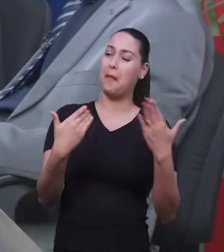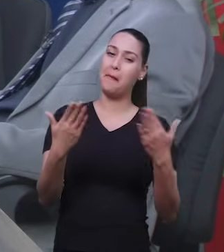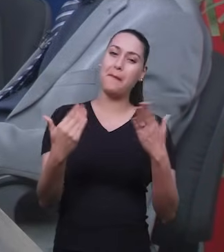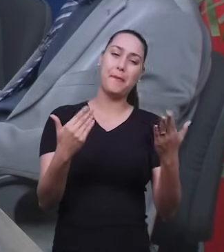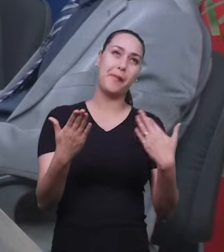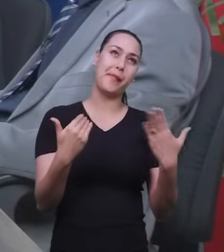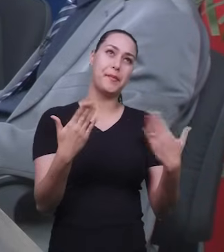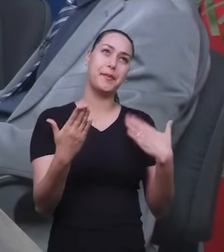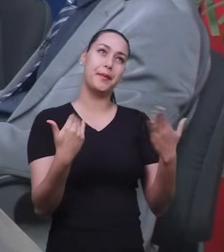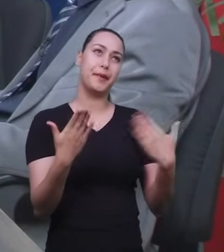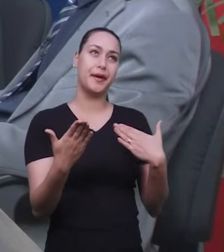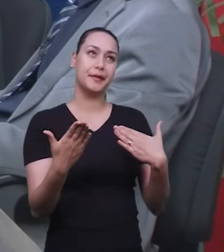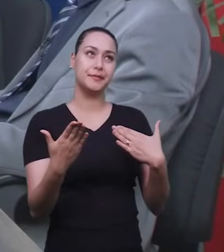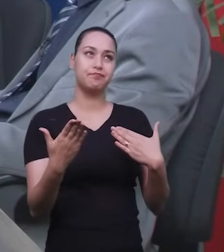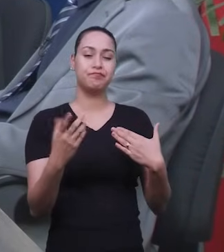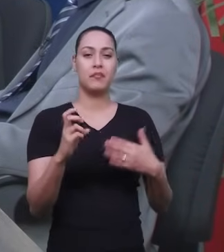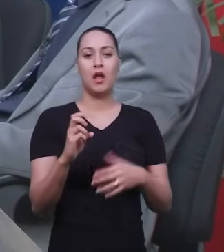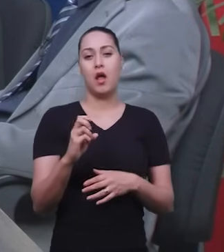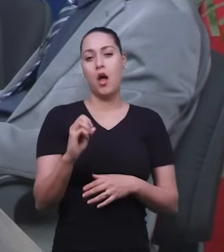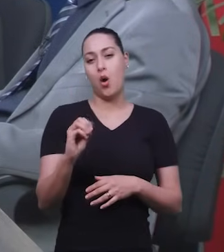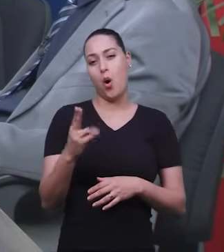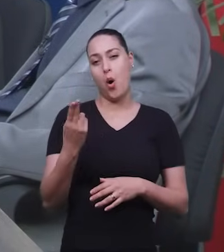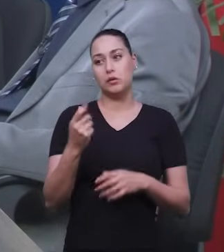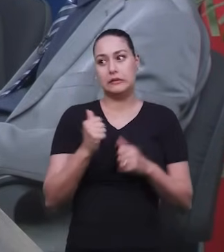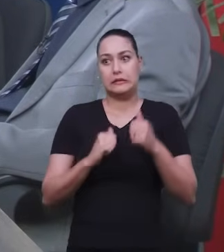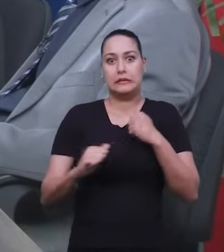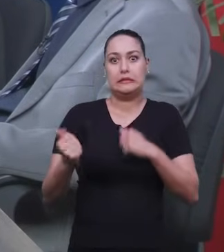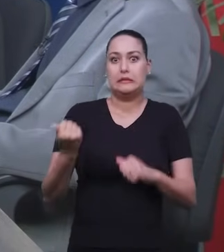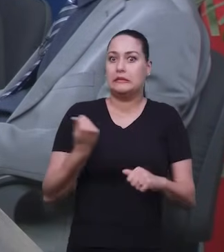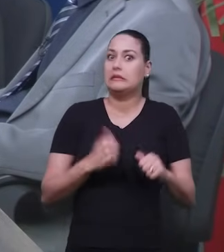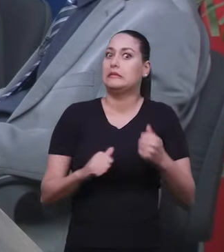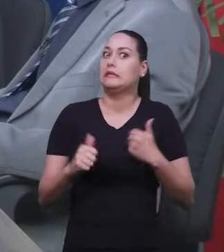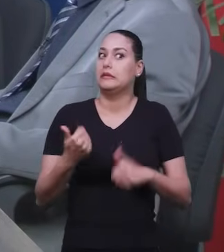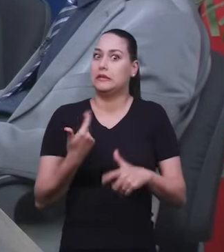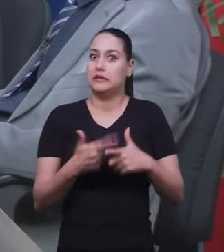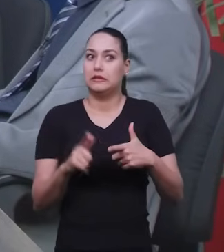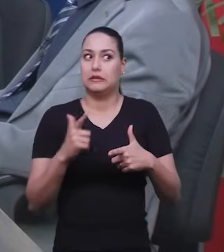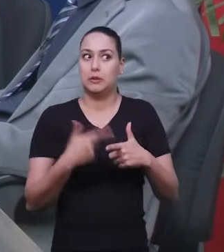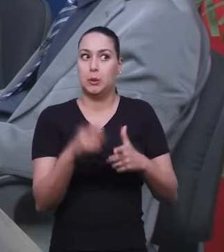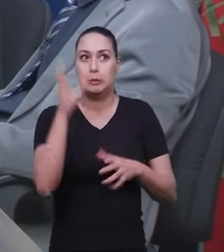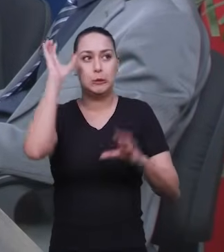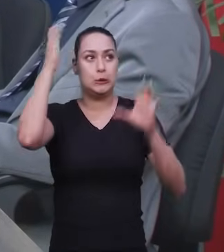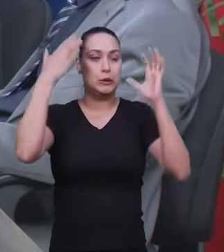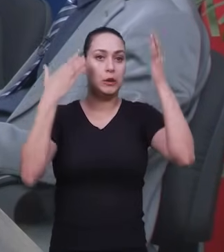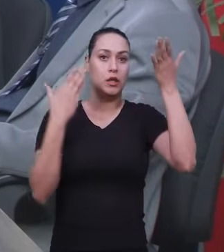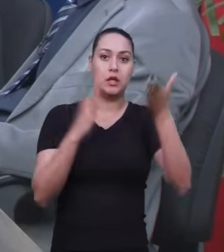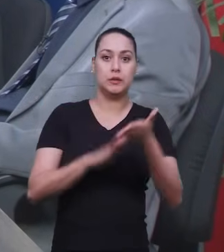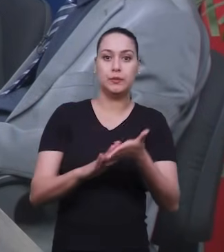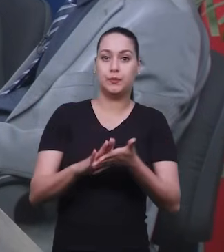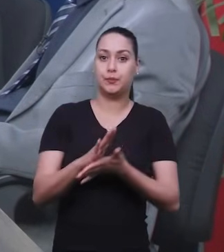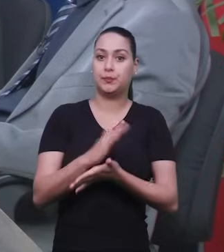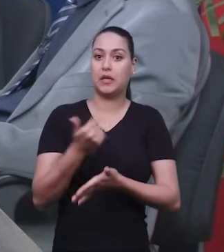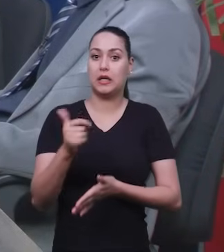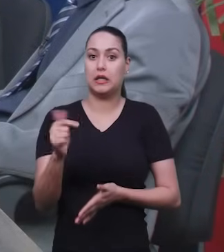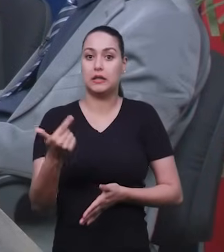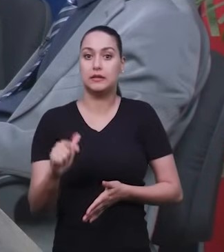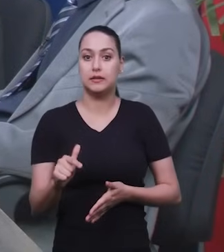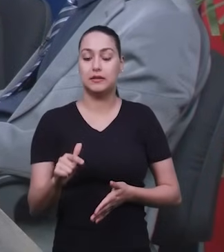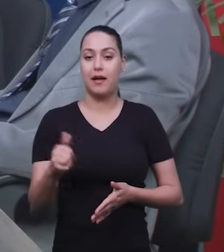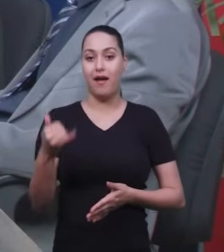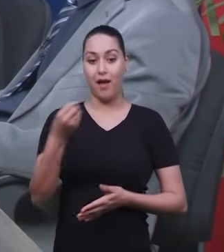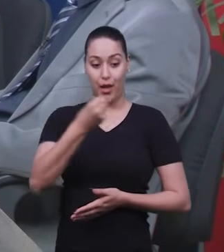ou vítimas de ansiedade, de alguns problemas que não conseguiram solucionar durante o dia, encontraram